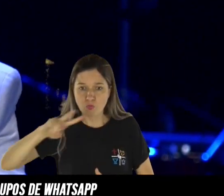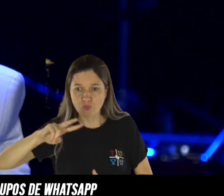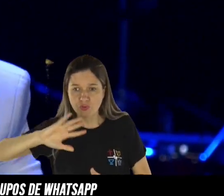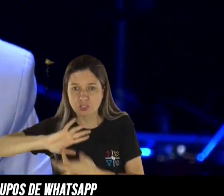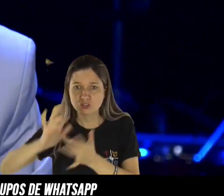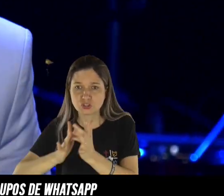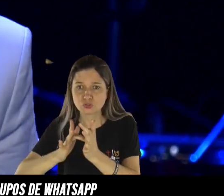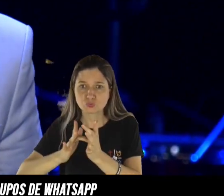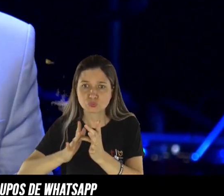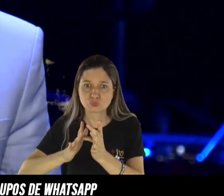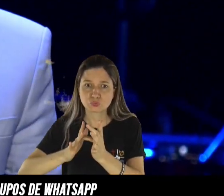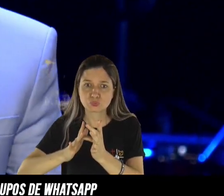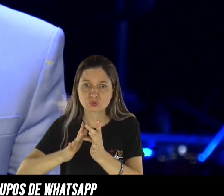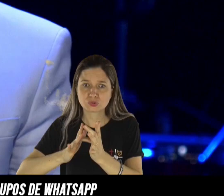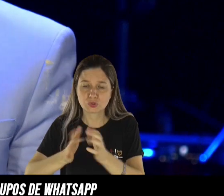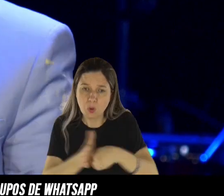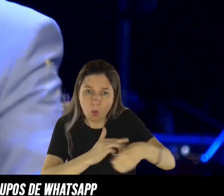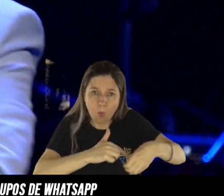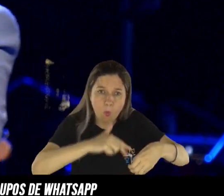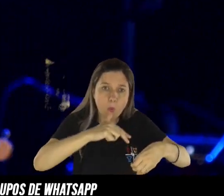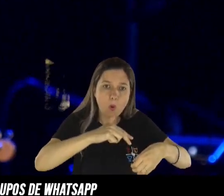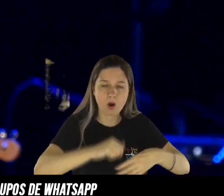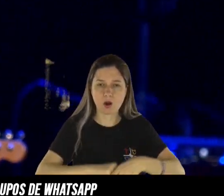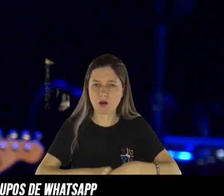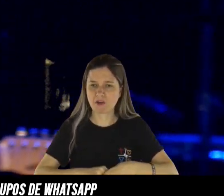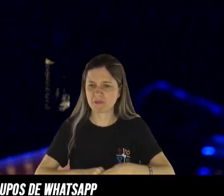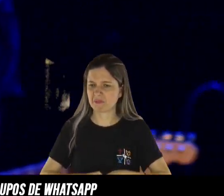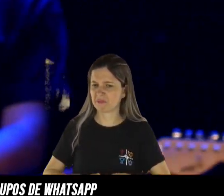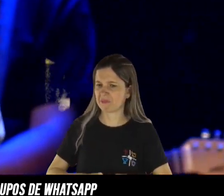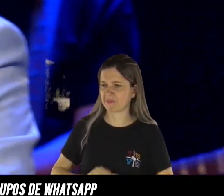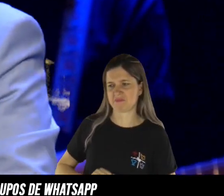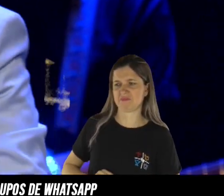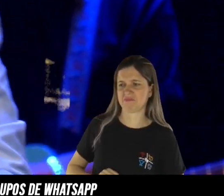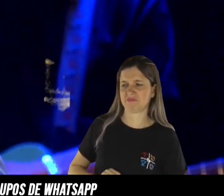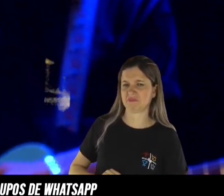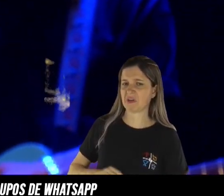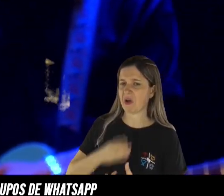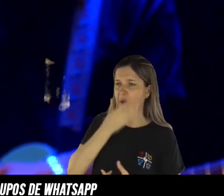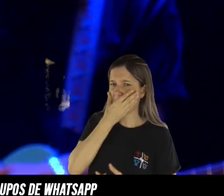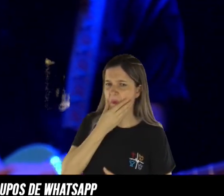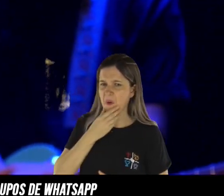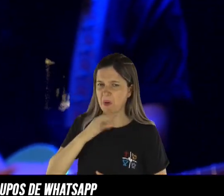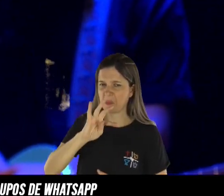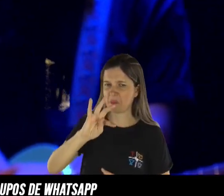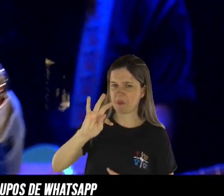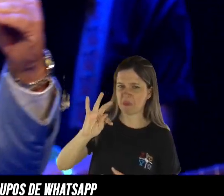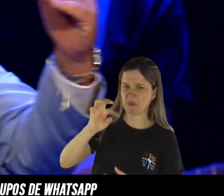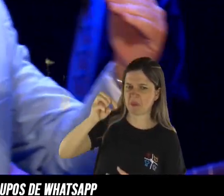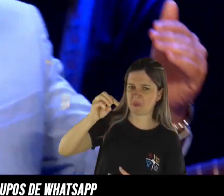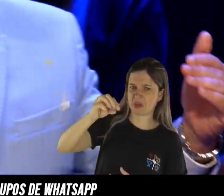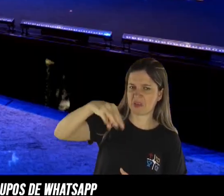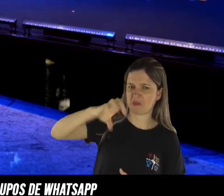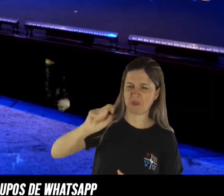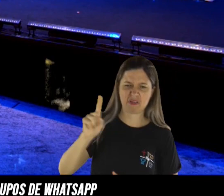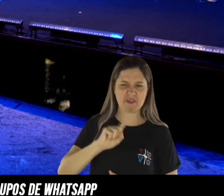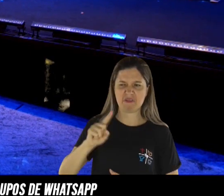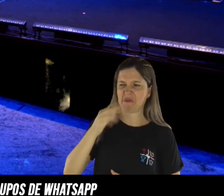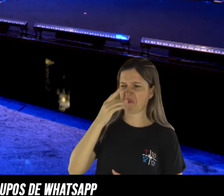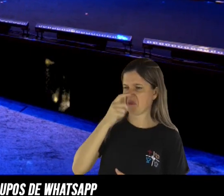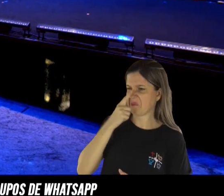vocês estão me dizendo. Eu não acredito. E assim somos nós também. Nós não cremos no nosso